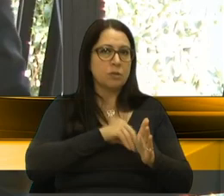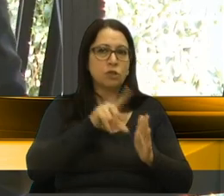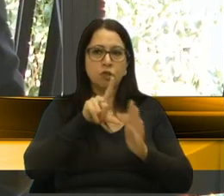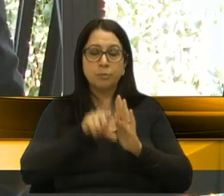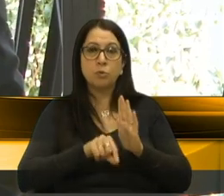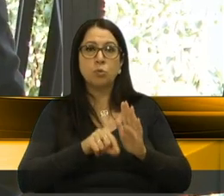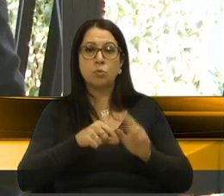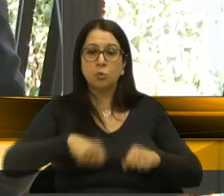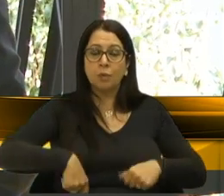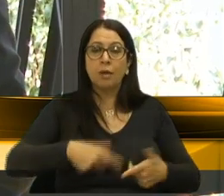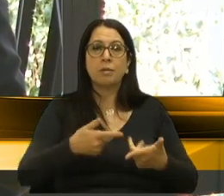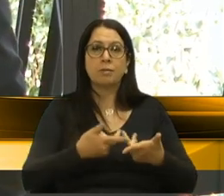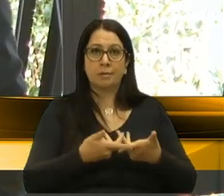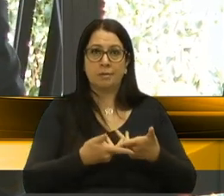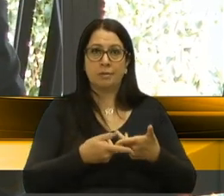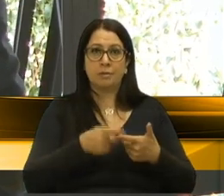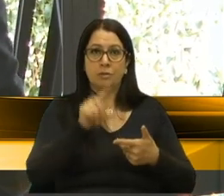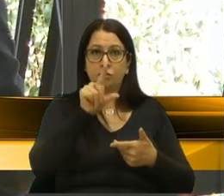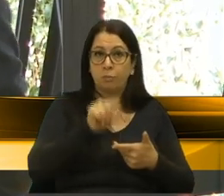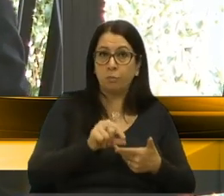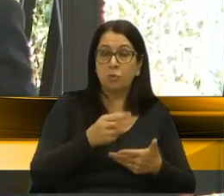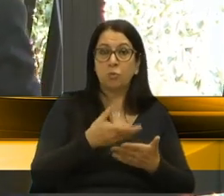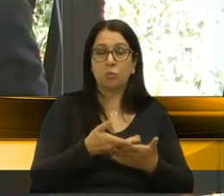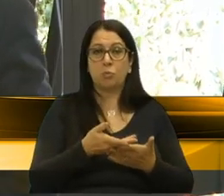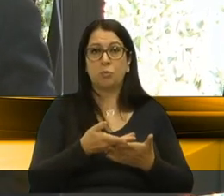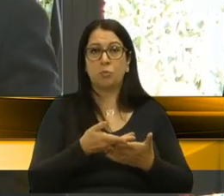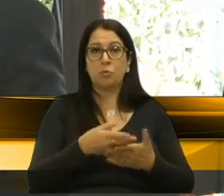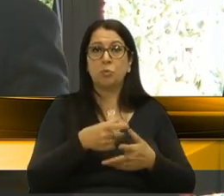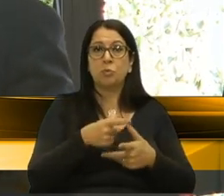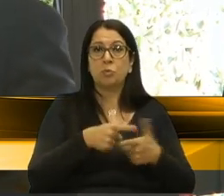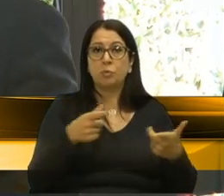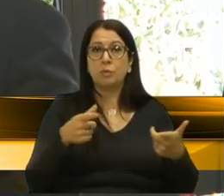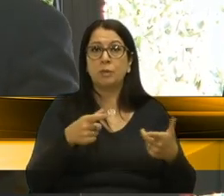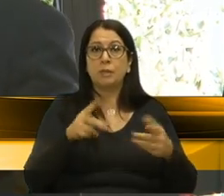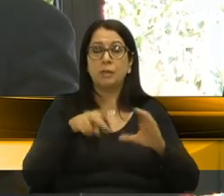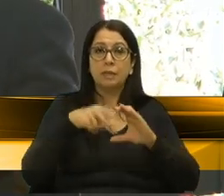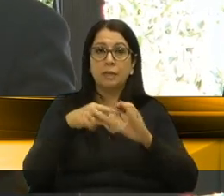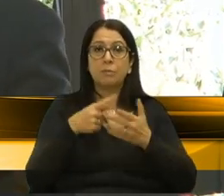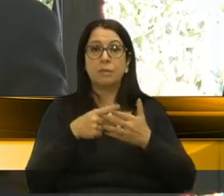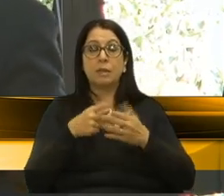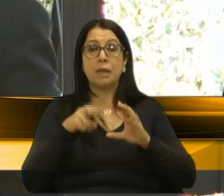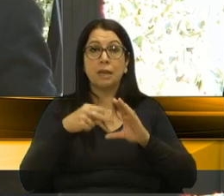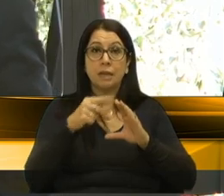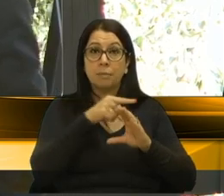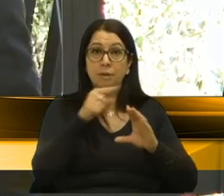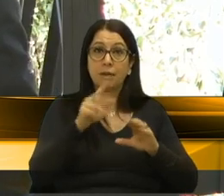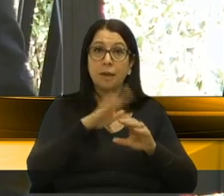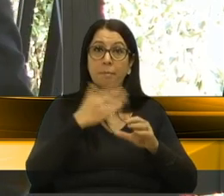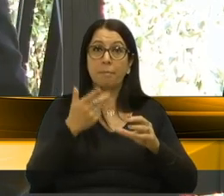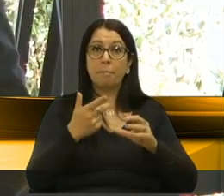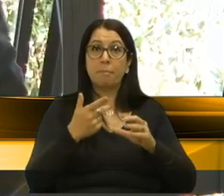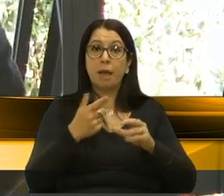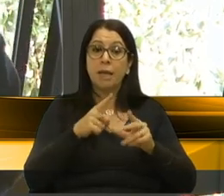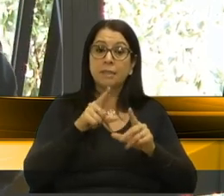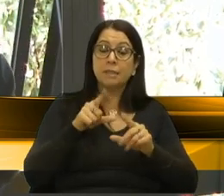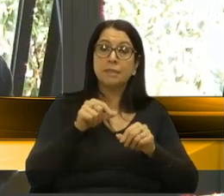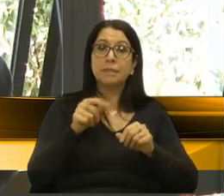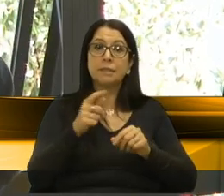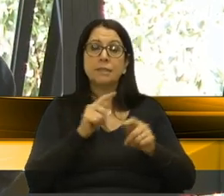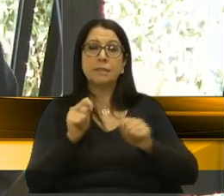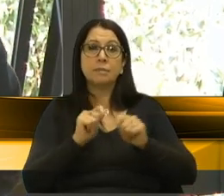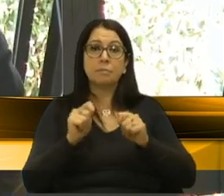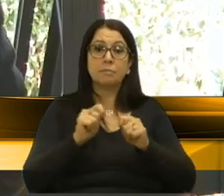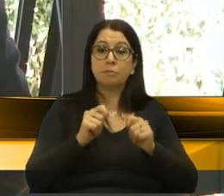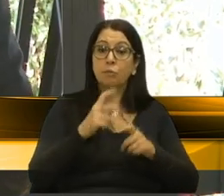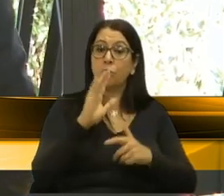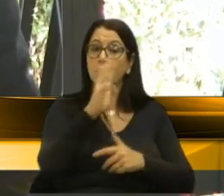o custo, diminuam o tamanho da Câmara de Vereadores, e a Câmara de Vereadores é uma das mais austeras do